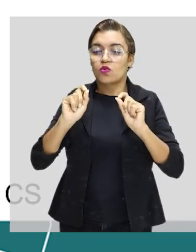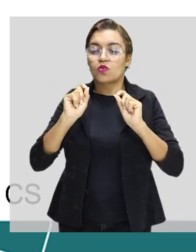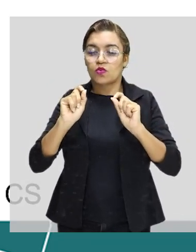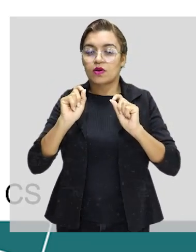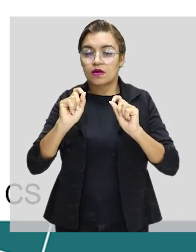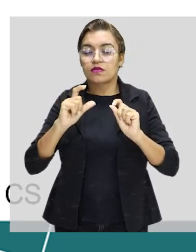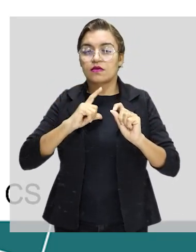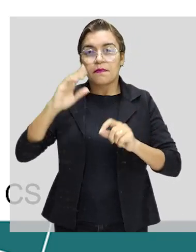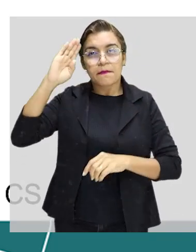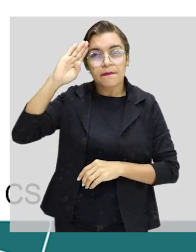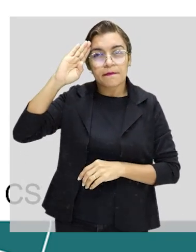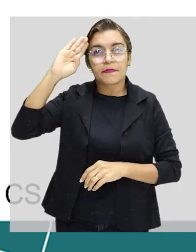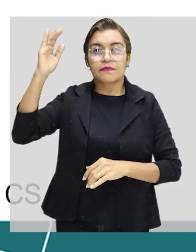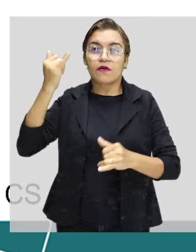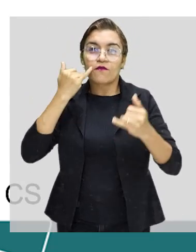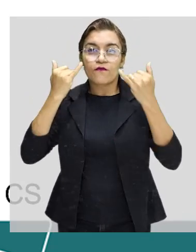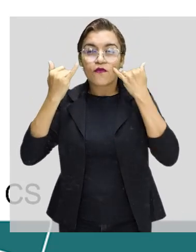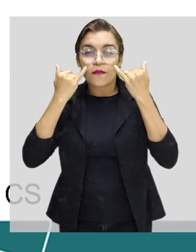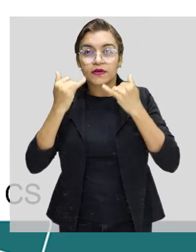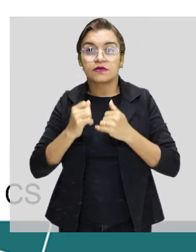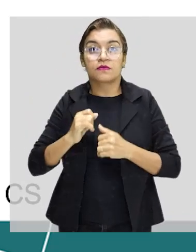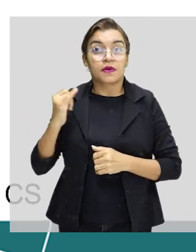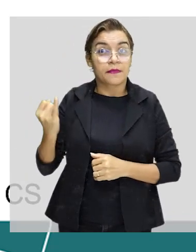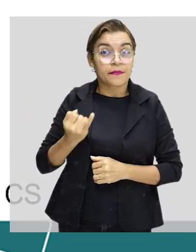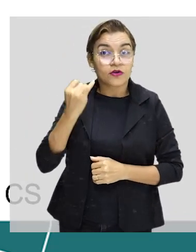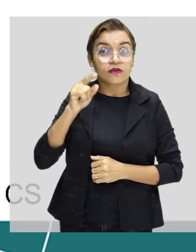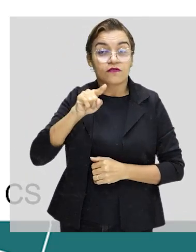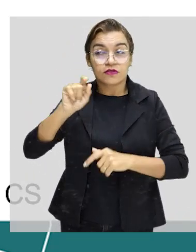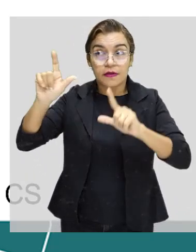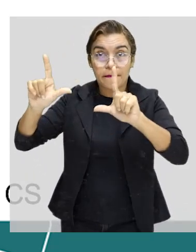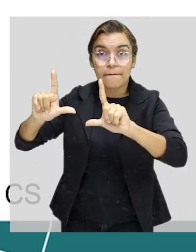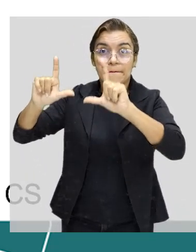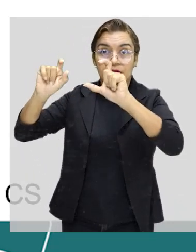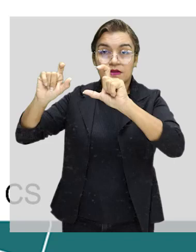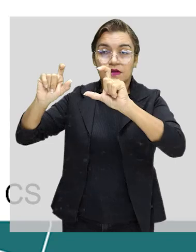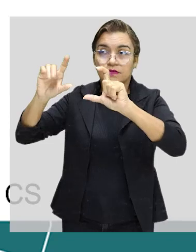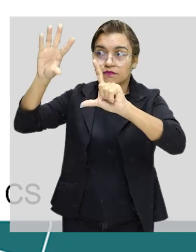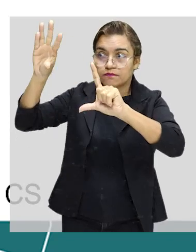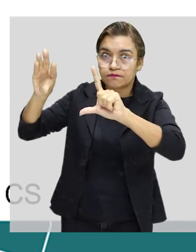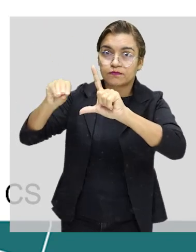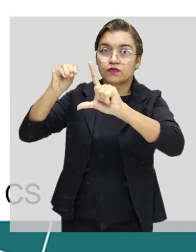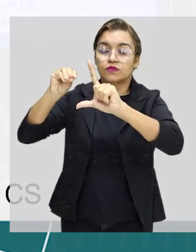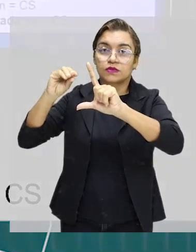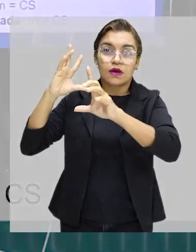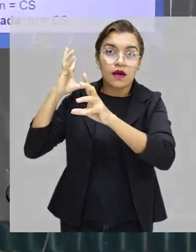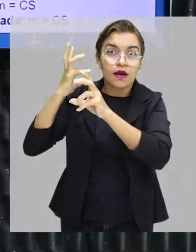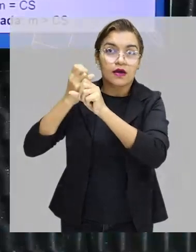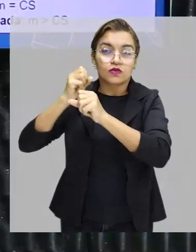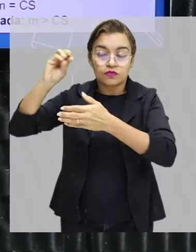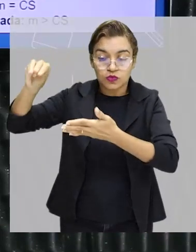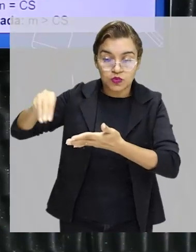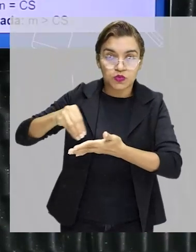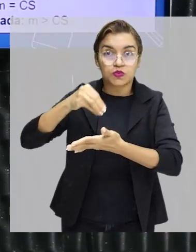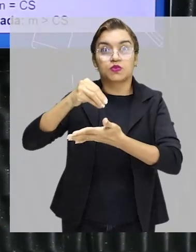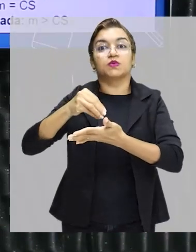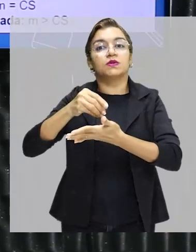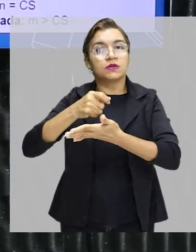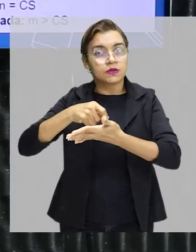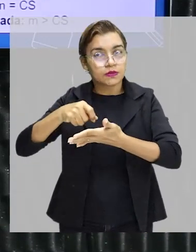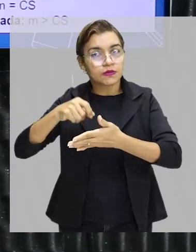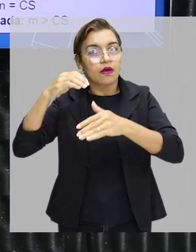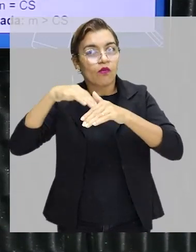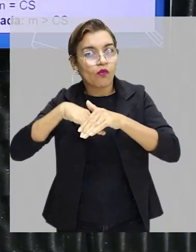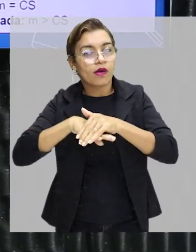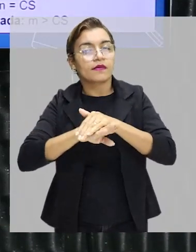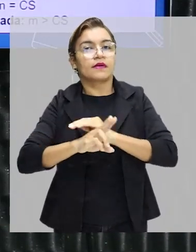tela. Seria interessante você printar, ok? Passar esse grande resumão para o seu caderno e guardar.